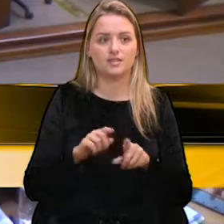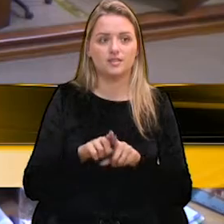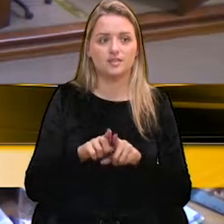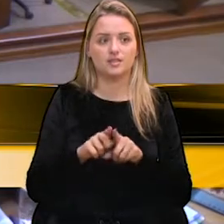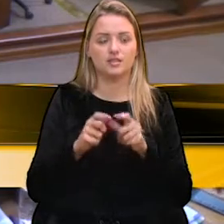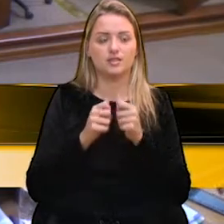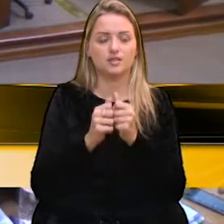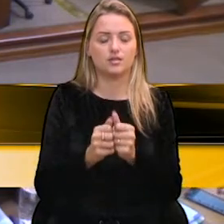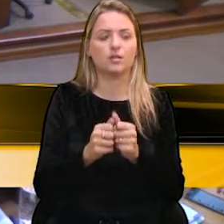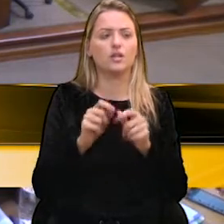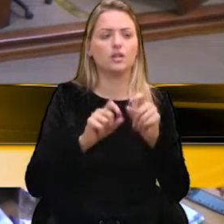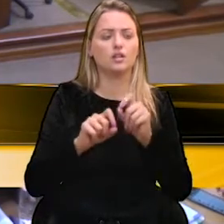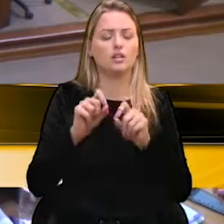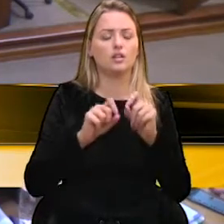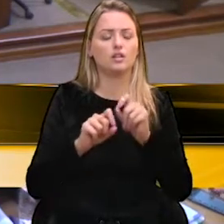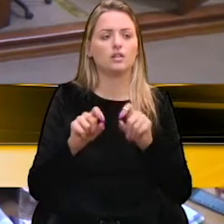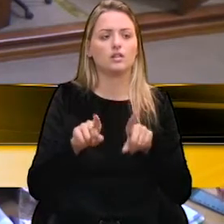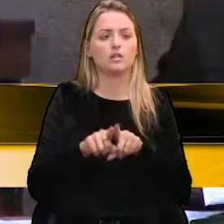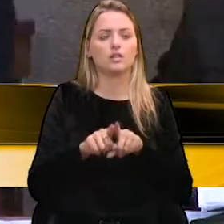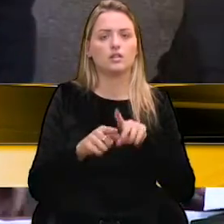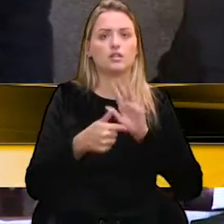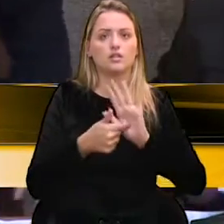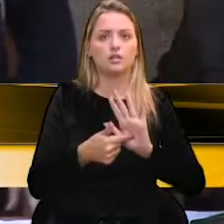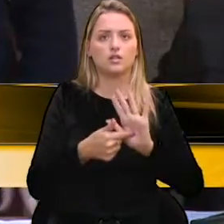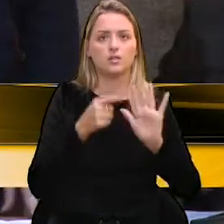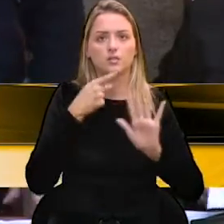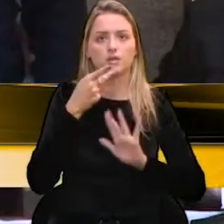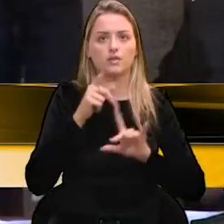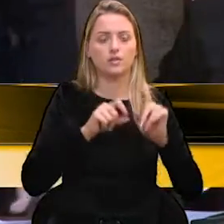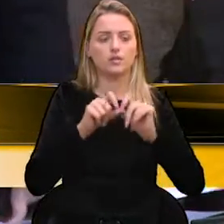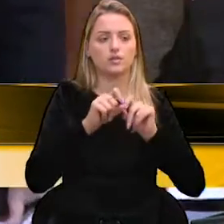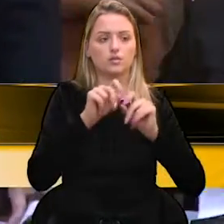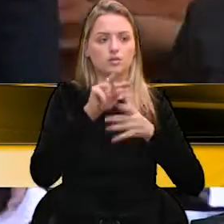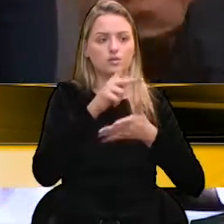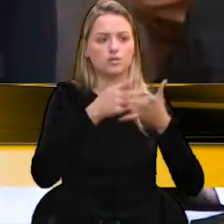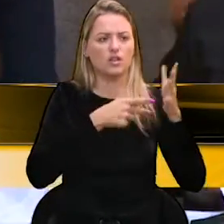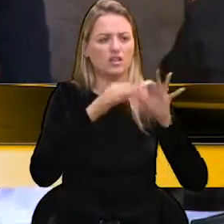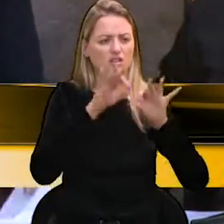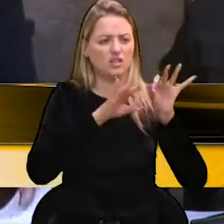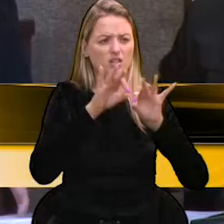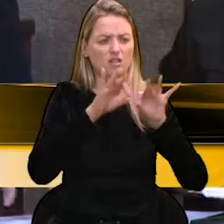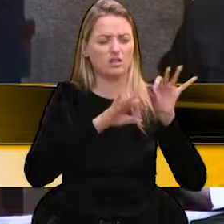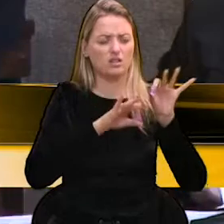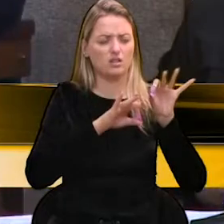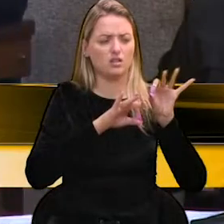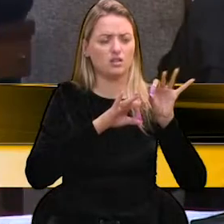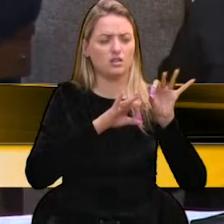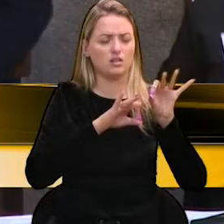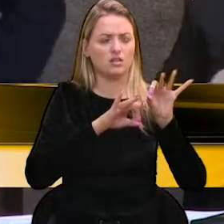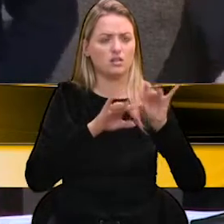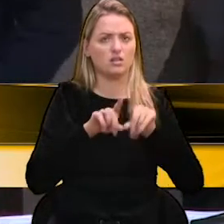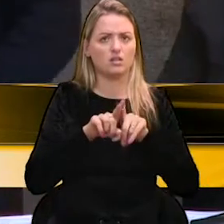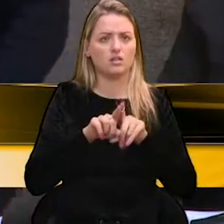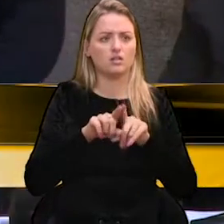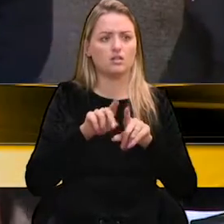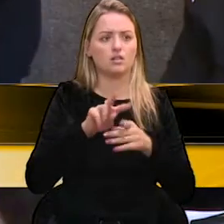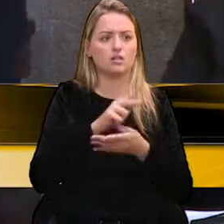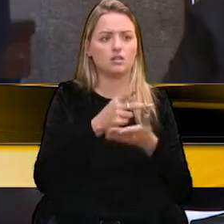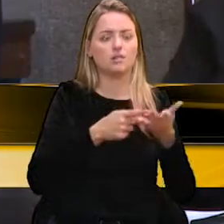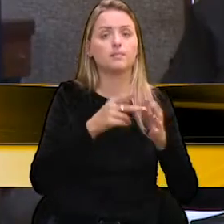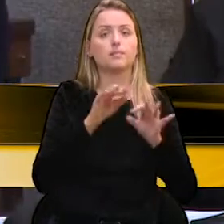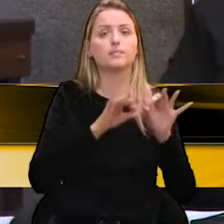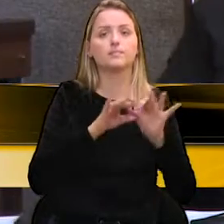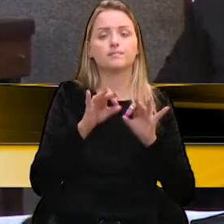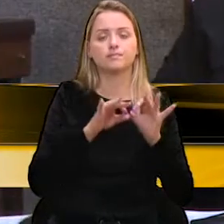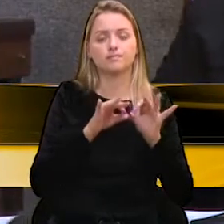falar um pouquinho, só 2, 3 minutos, sobre esse projeto. O que é que eu digo? É um projeto que, no ano de 2013, eu